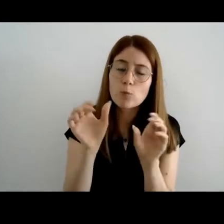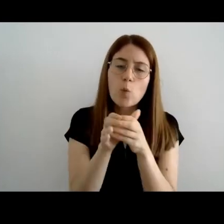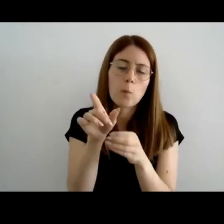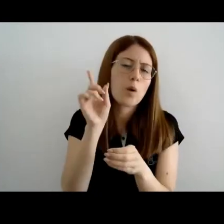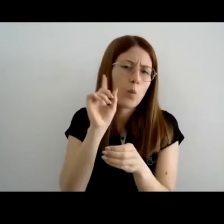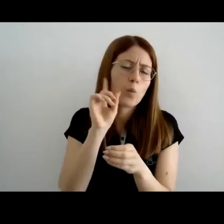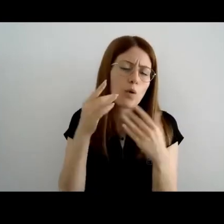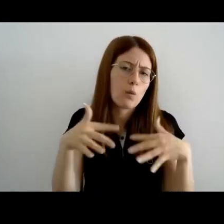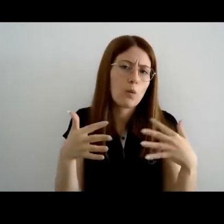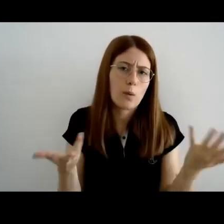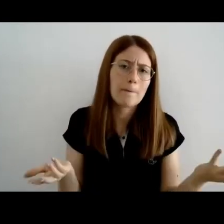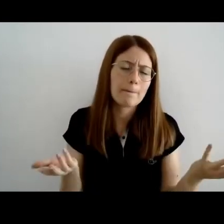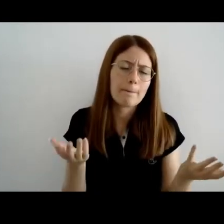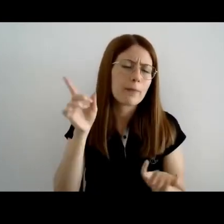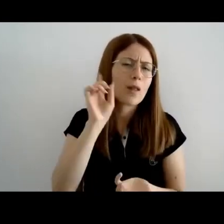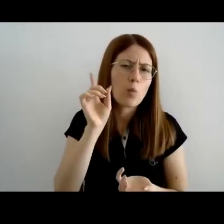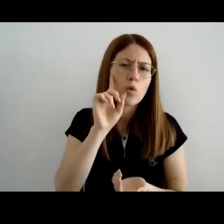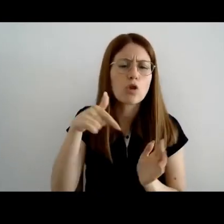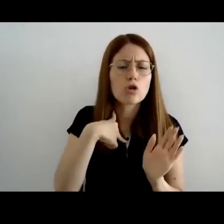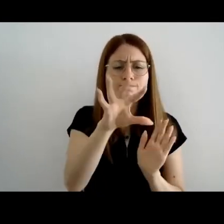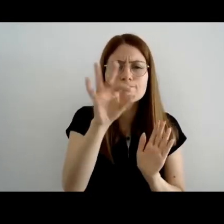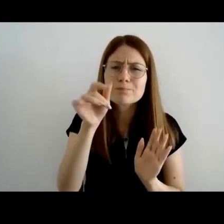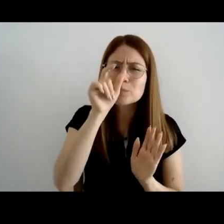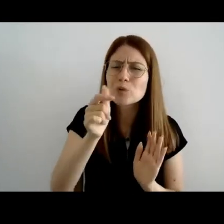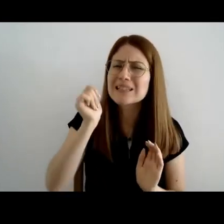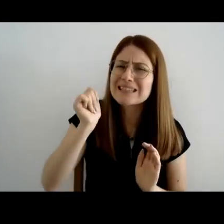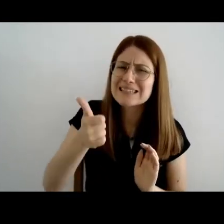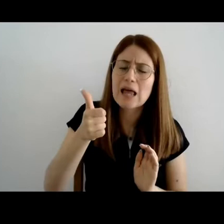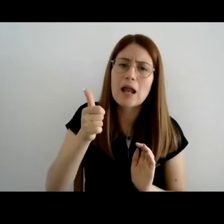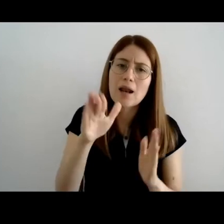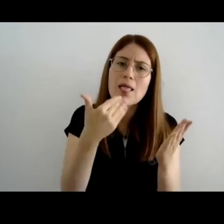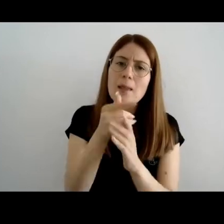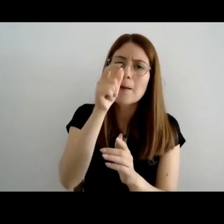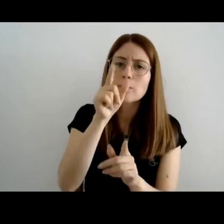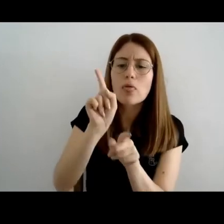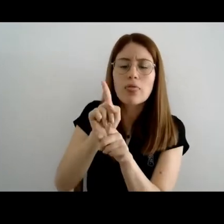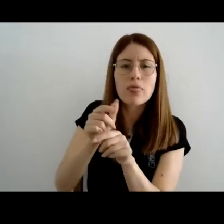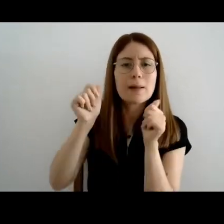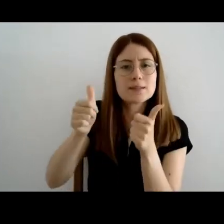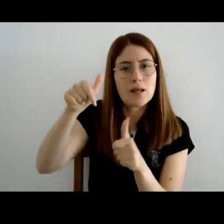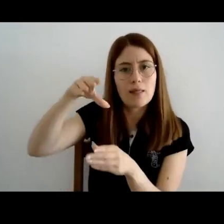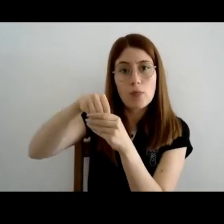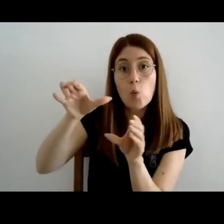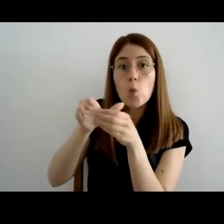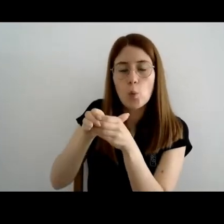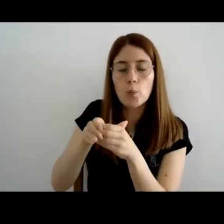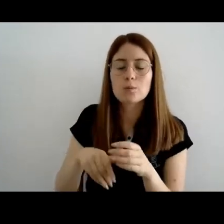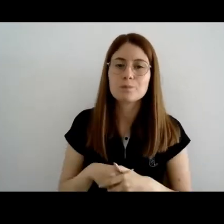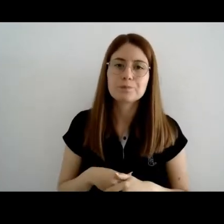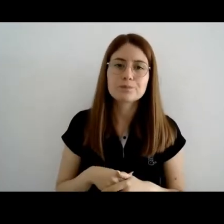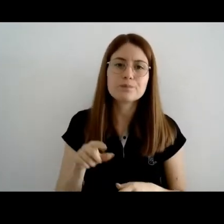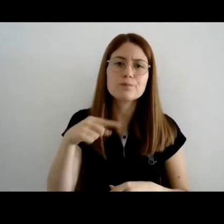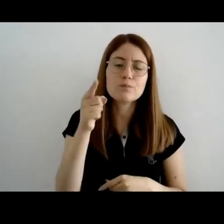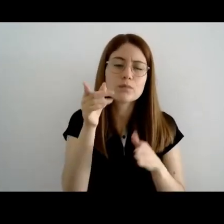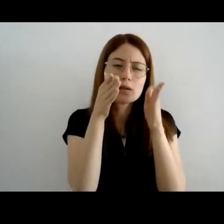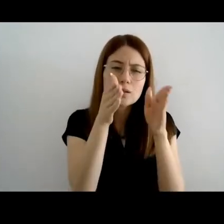essencial. Portanto, é essencial escolher as pessoas certas e manter as pessoas certas no grupo. Depois, o foco no desempenho deve